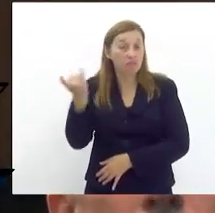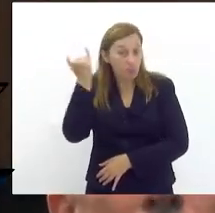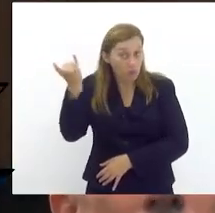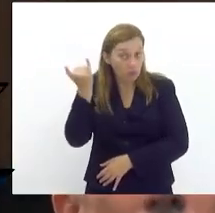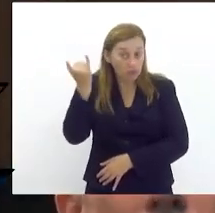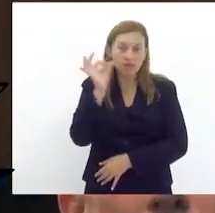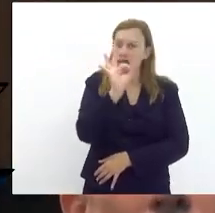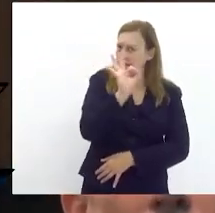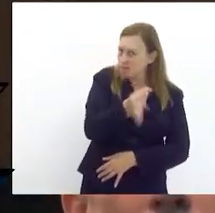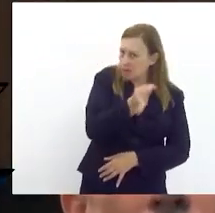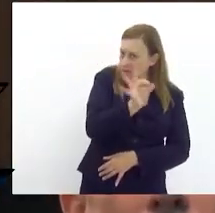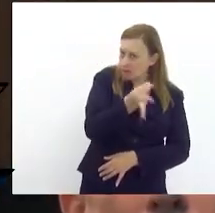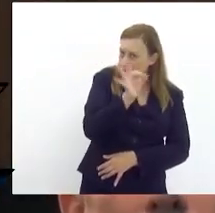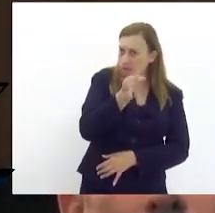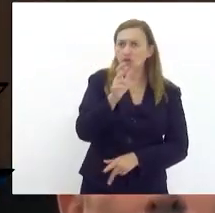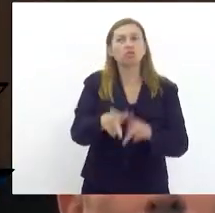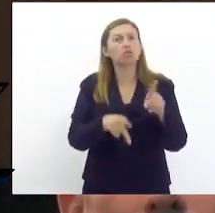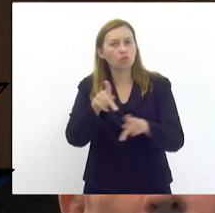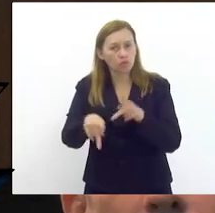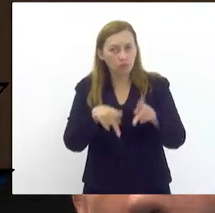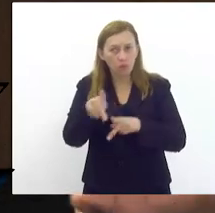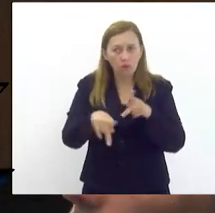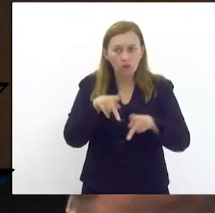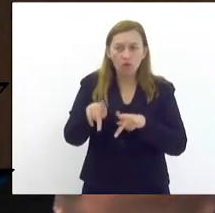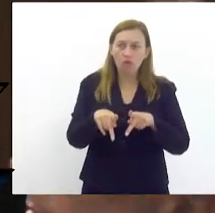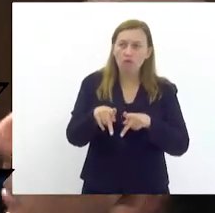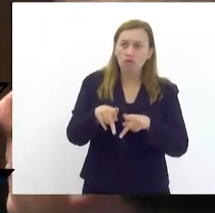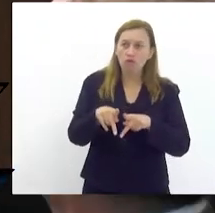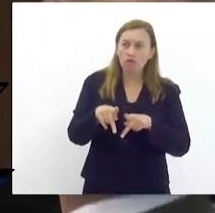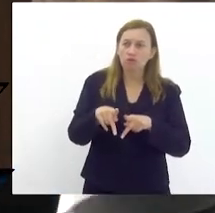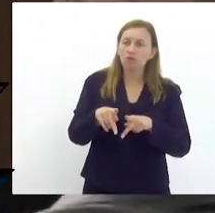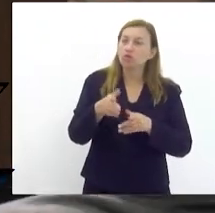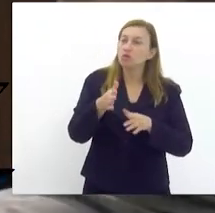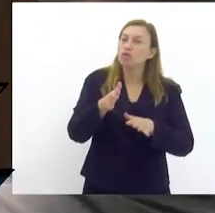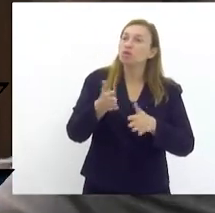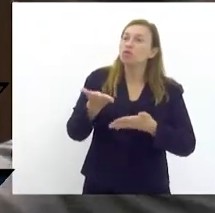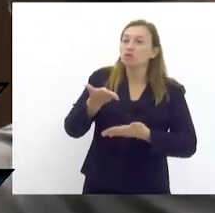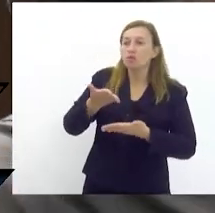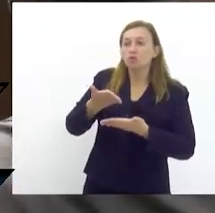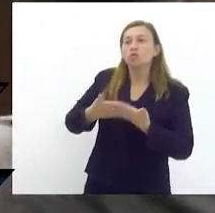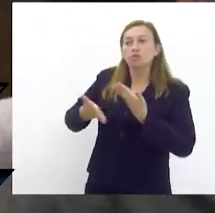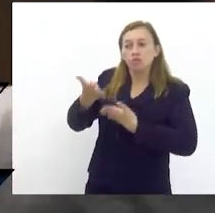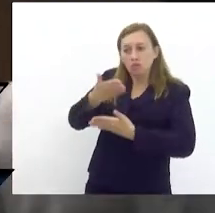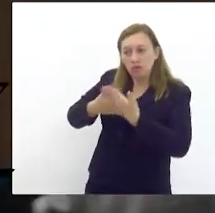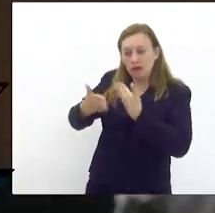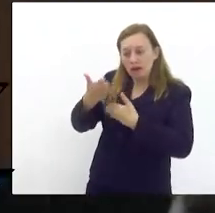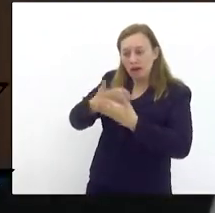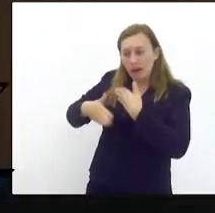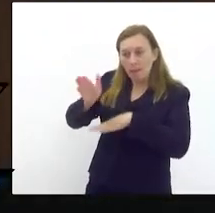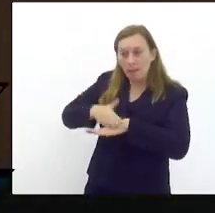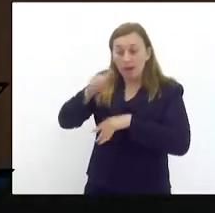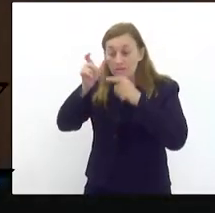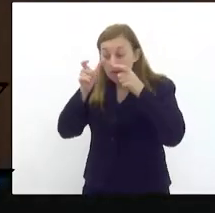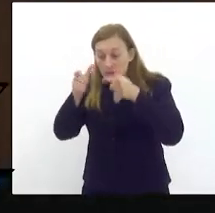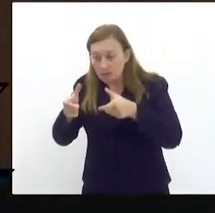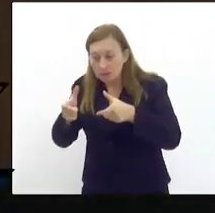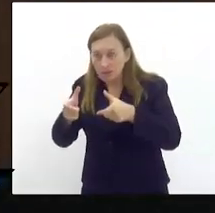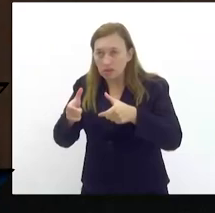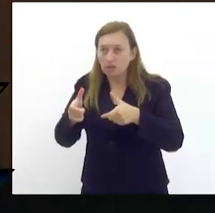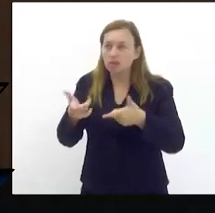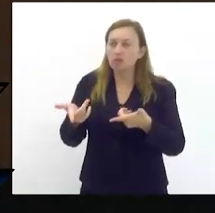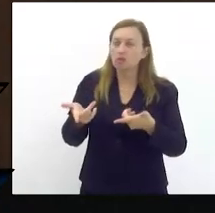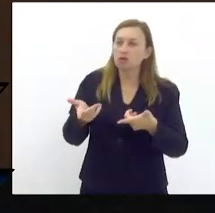certamente a população ficará mais cuidadosa terá mais atenção e buscará mais